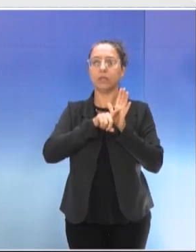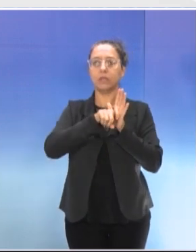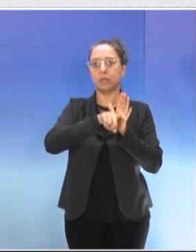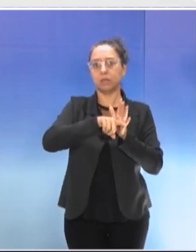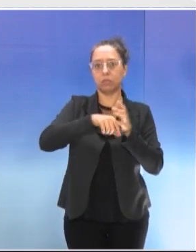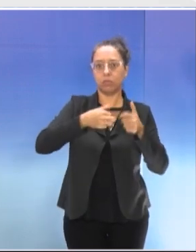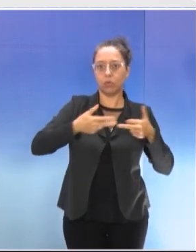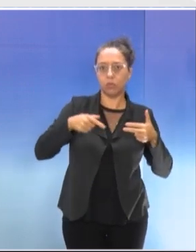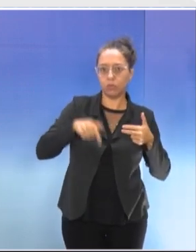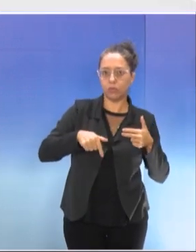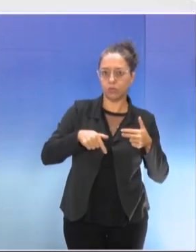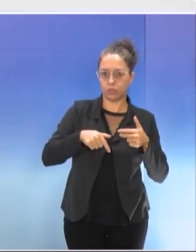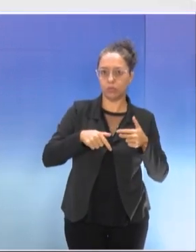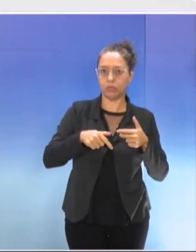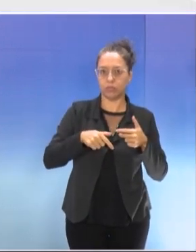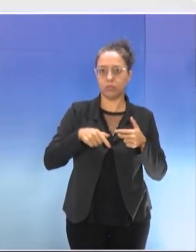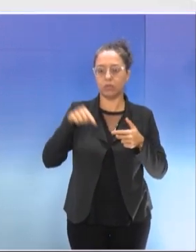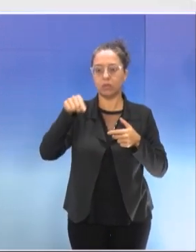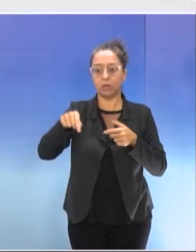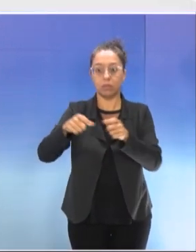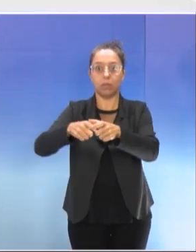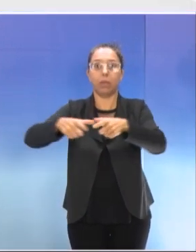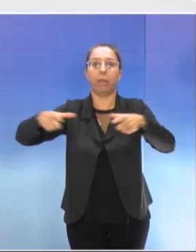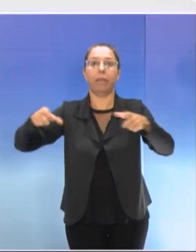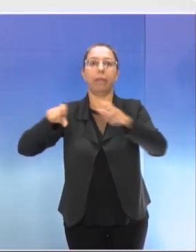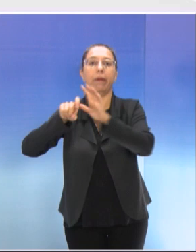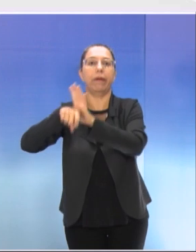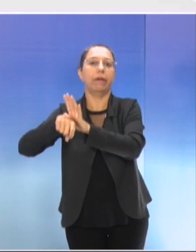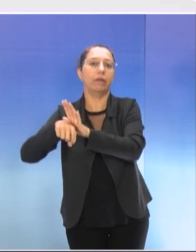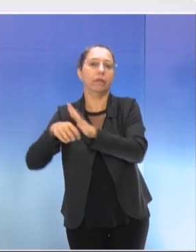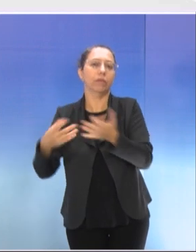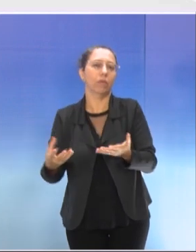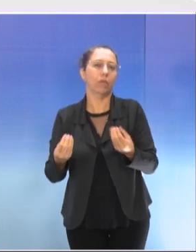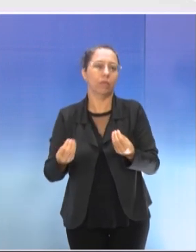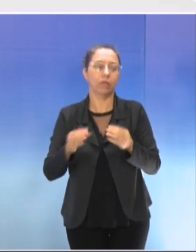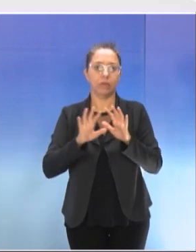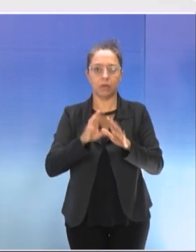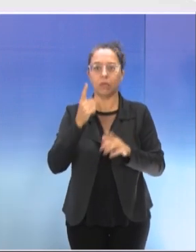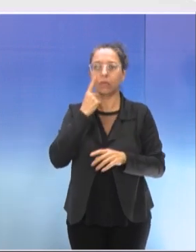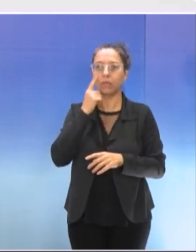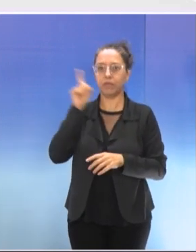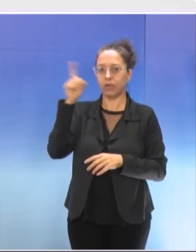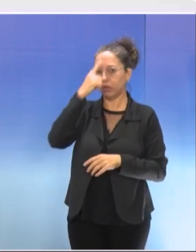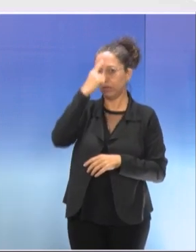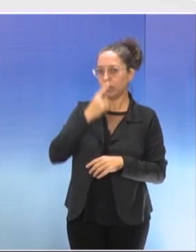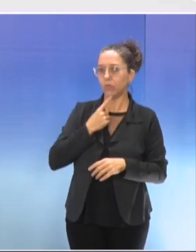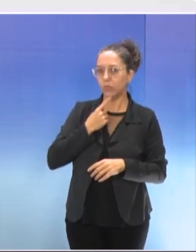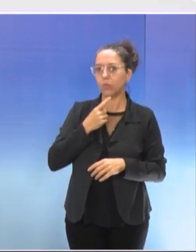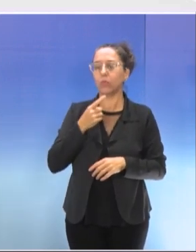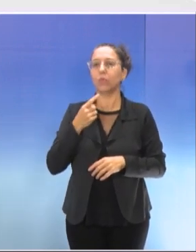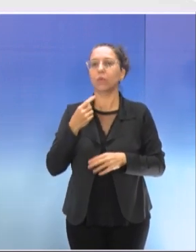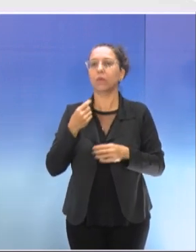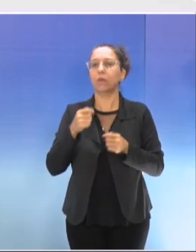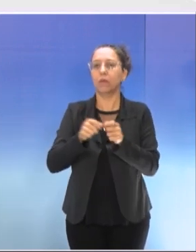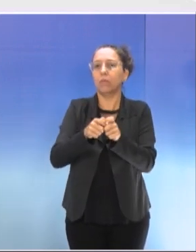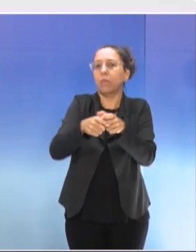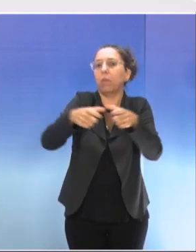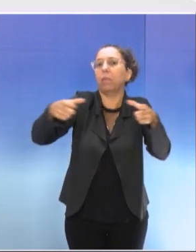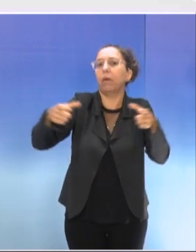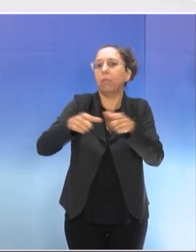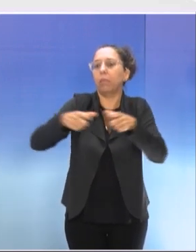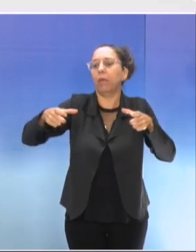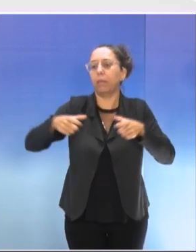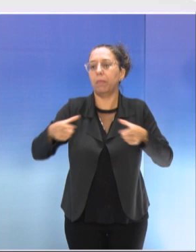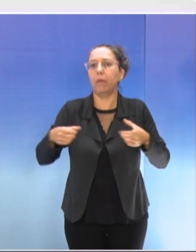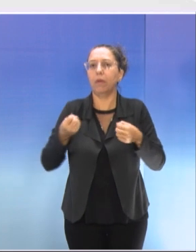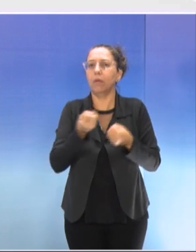a resposta, certo? Aí o comando pede: qual das figuras representa a variação do tamanho populacional de tubarões, arraias